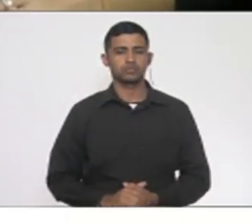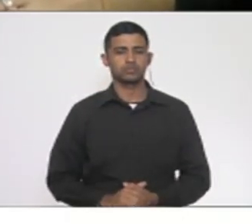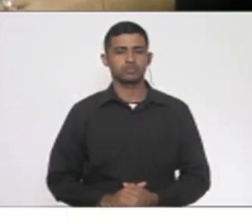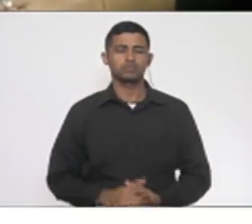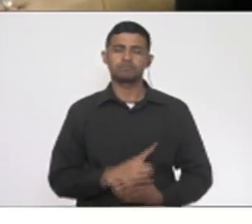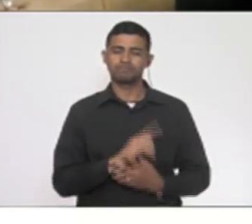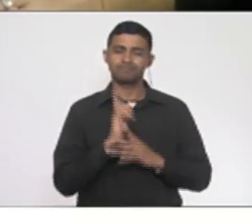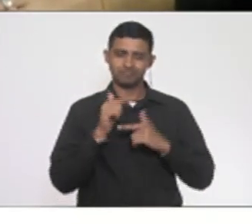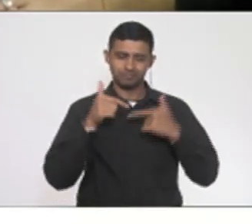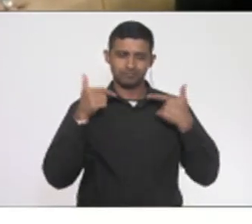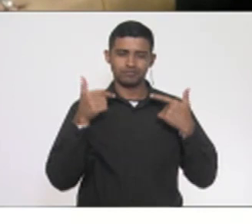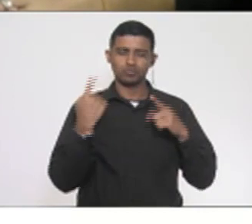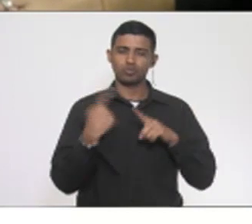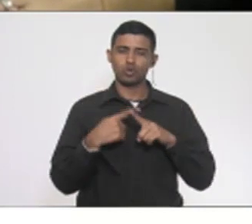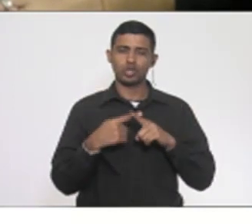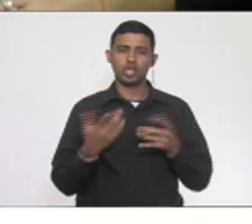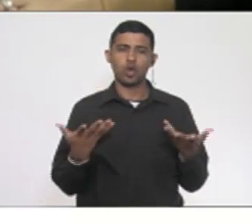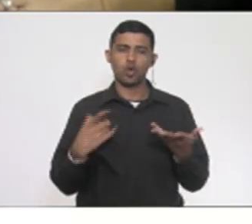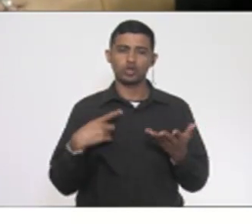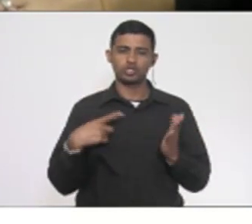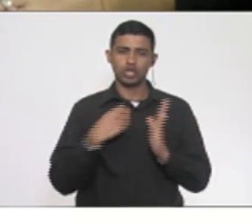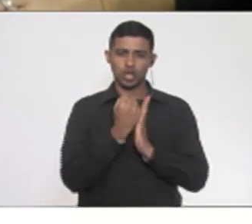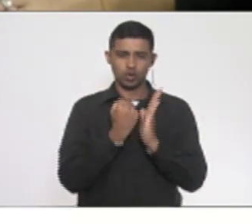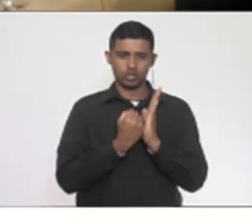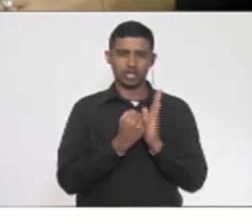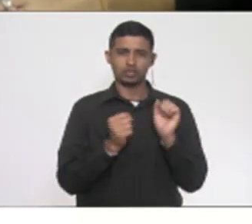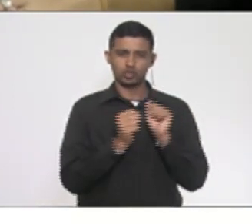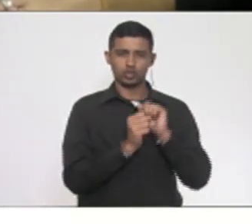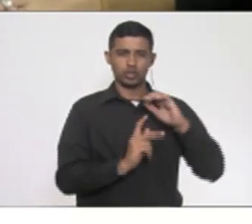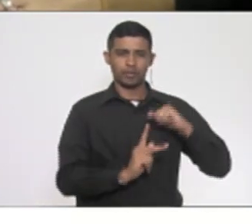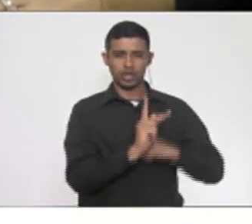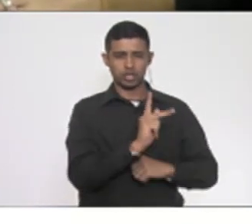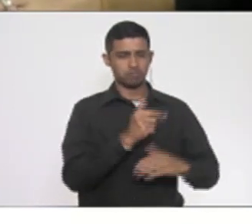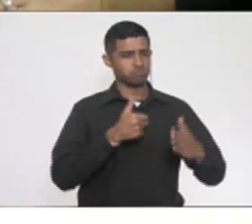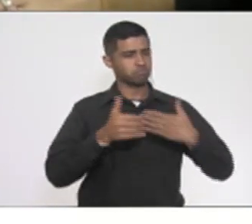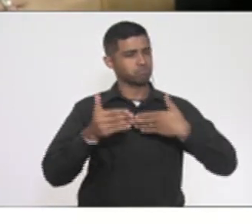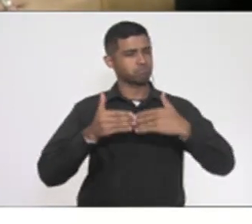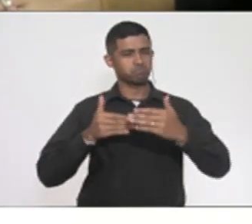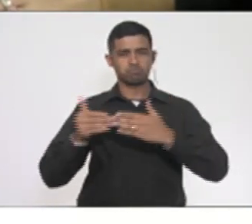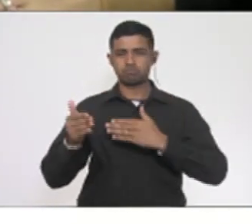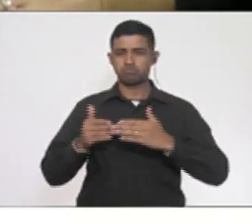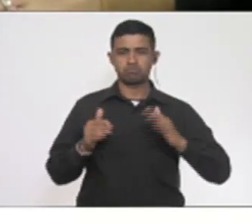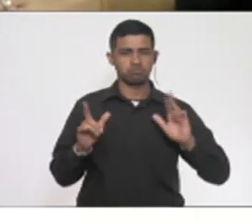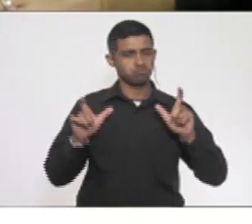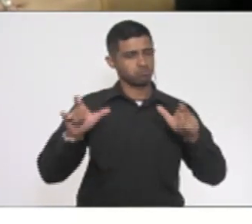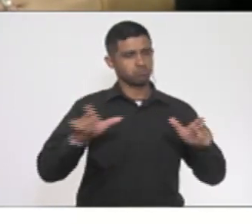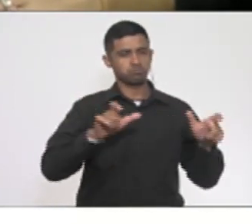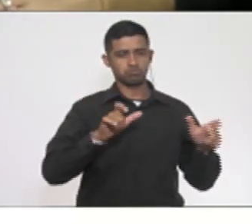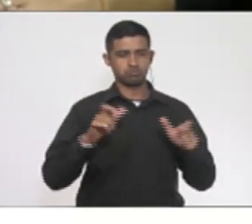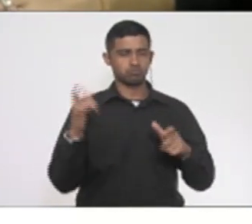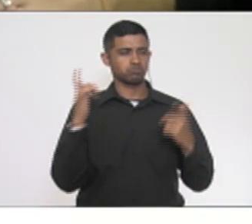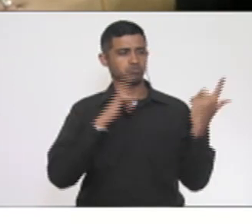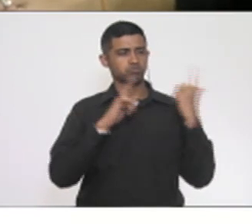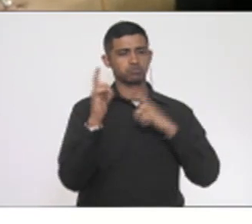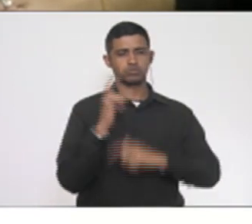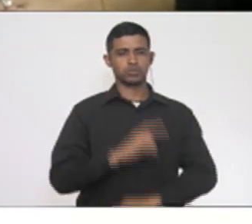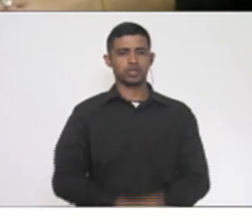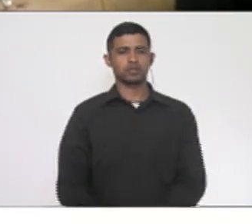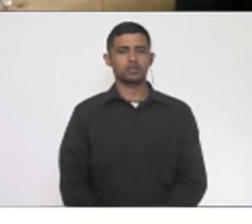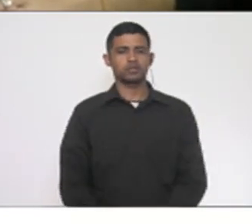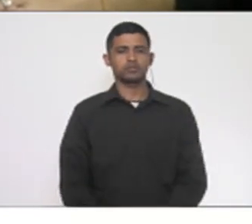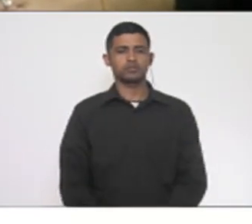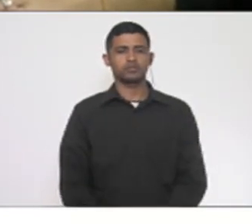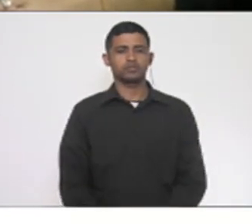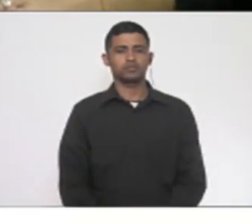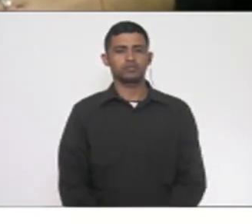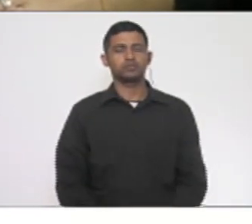uma flexibilidade contratual hoje com a Petrobras de poder tirar em qualquer ponto da sua rede de distribuição, o volume contratado. Então,